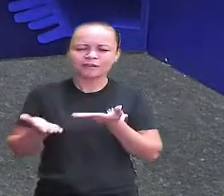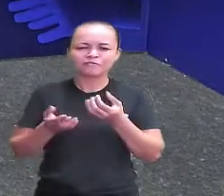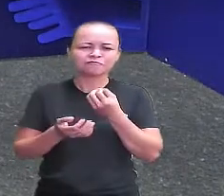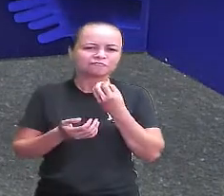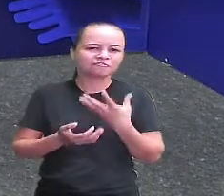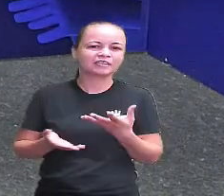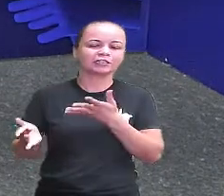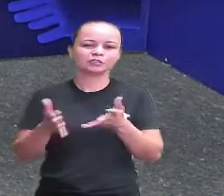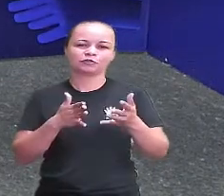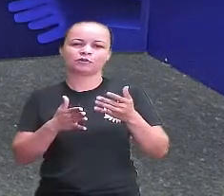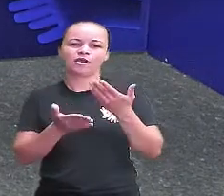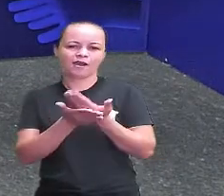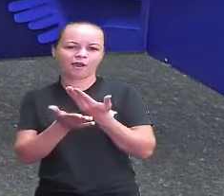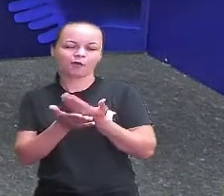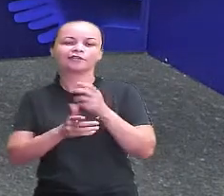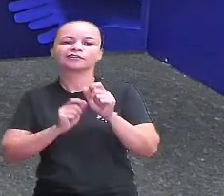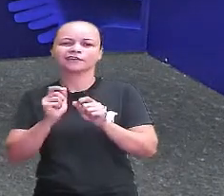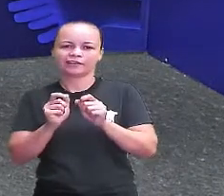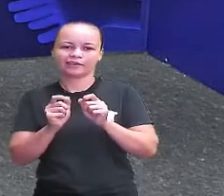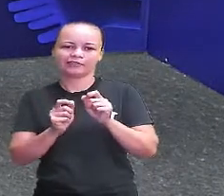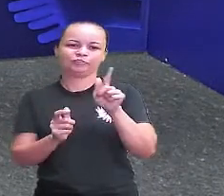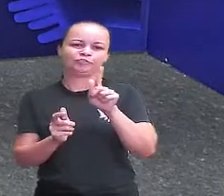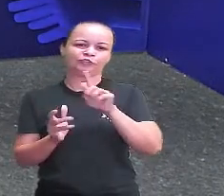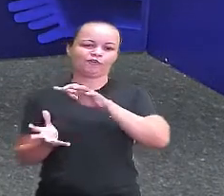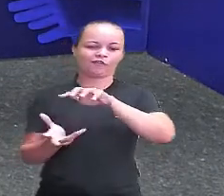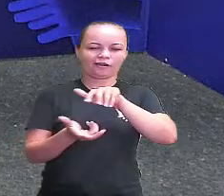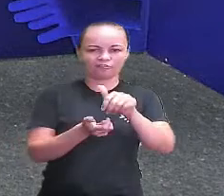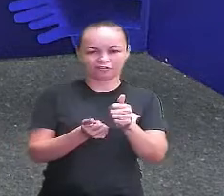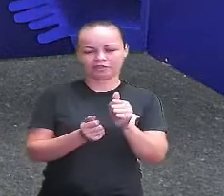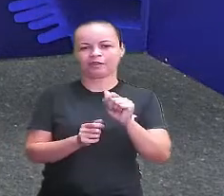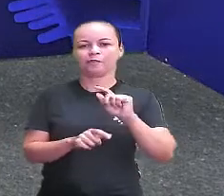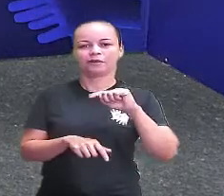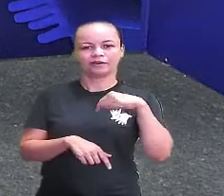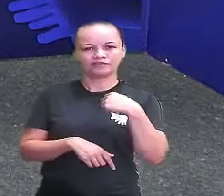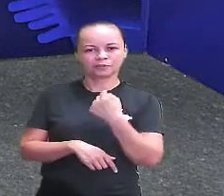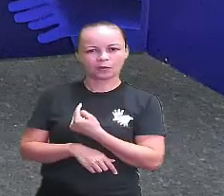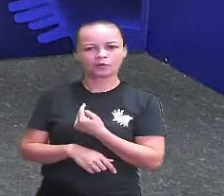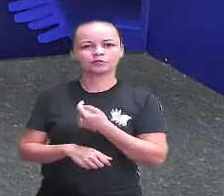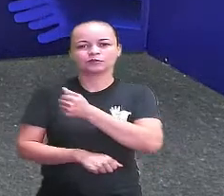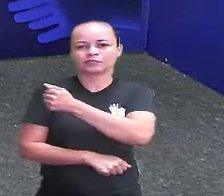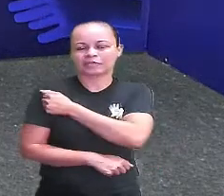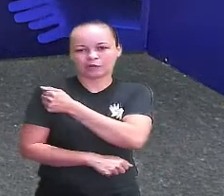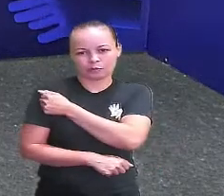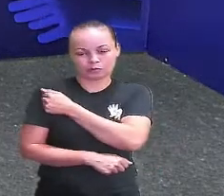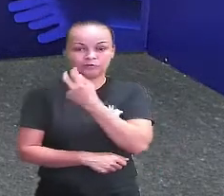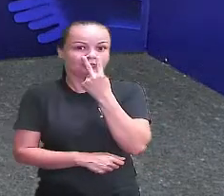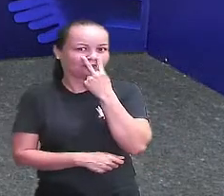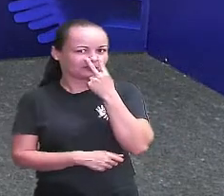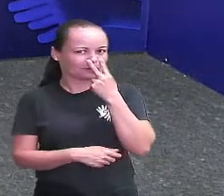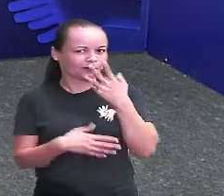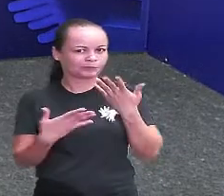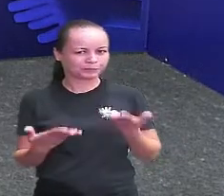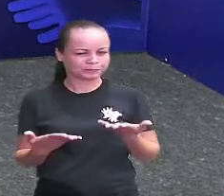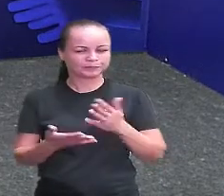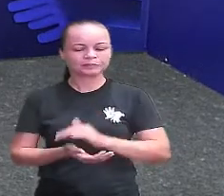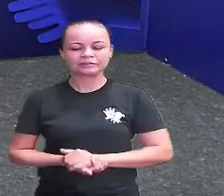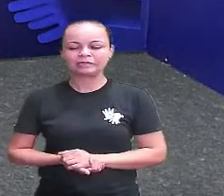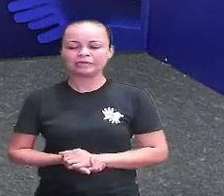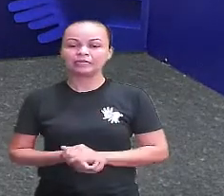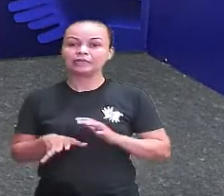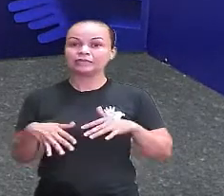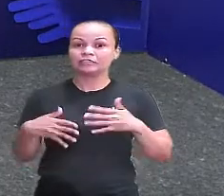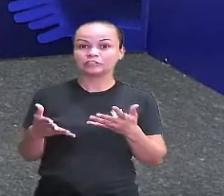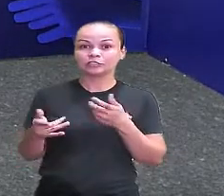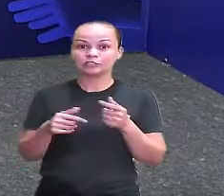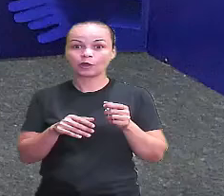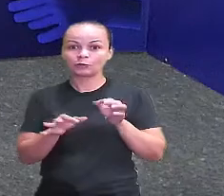de Geografia aqui para os nossos alunos de nossa querida Vitória de Santo Antão. E aí, estão preparados para mais